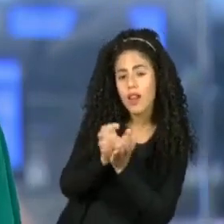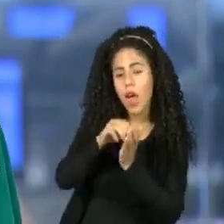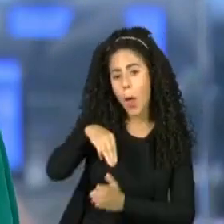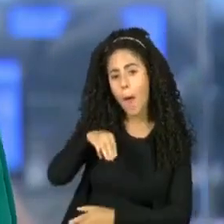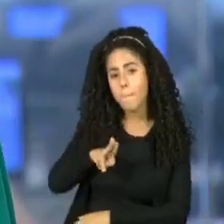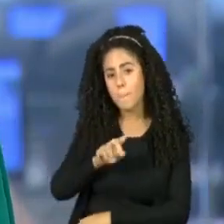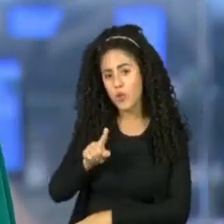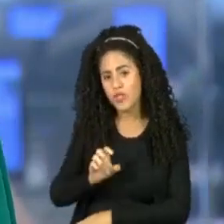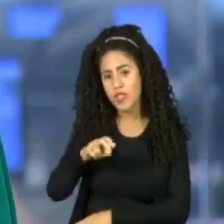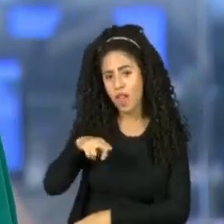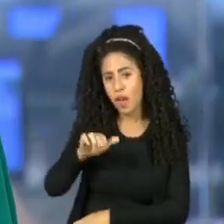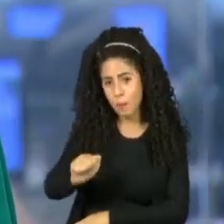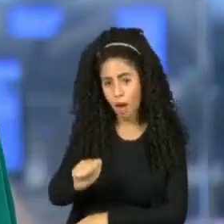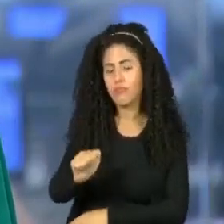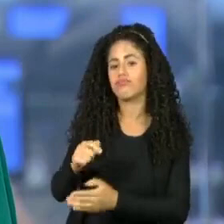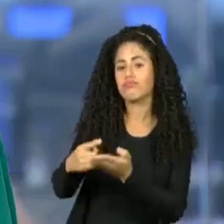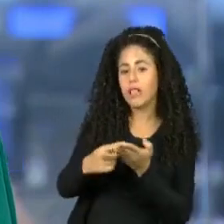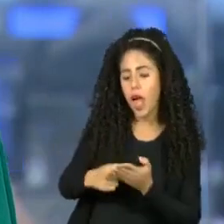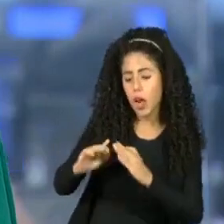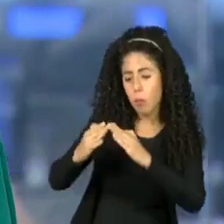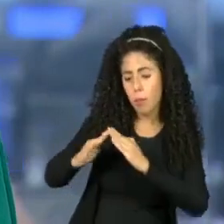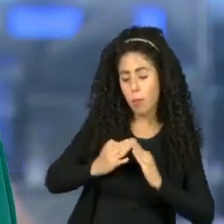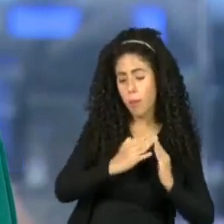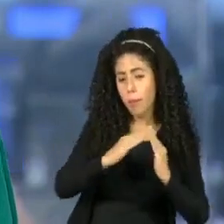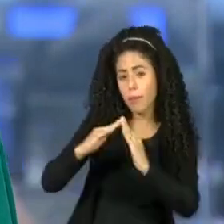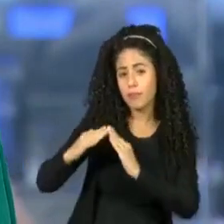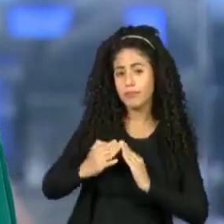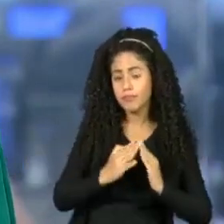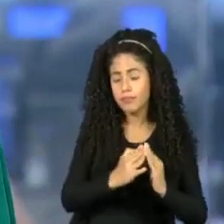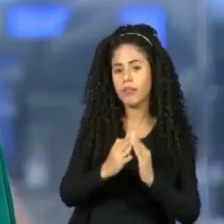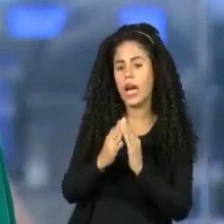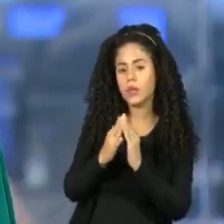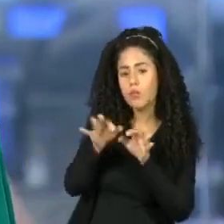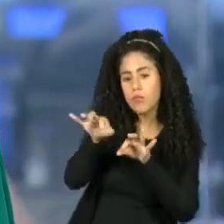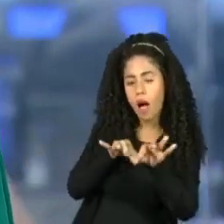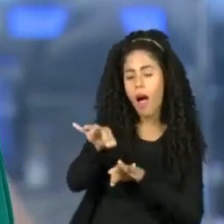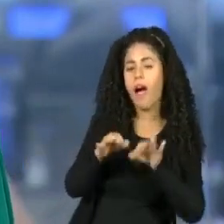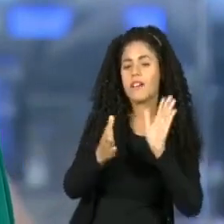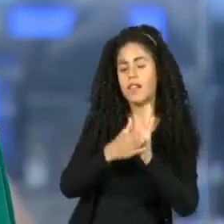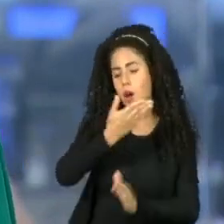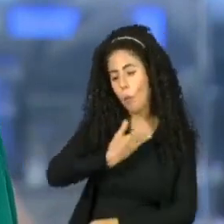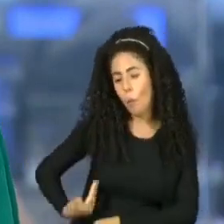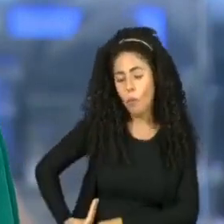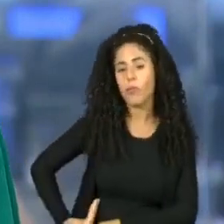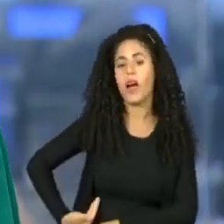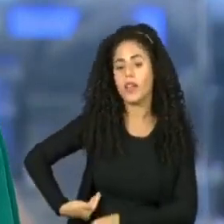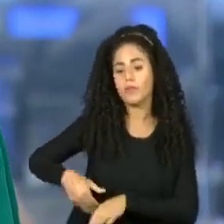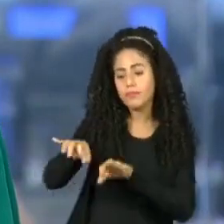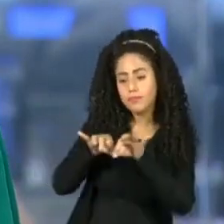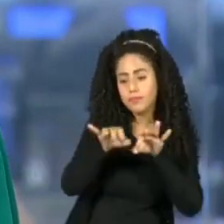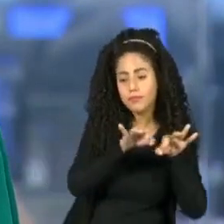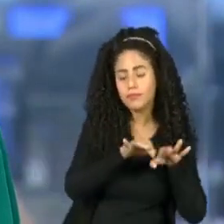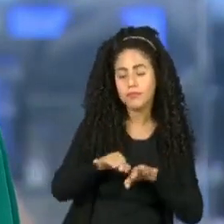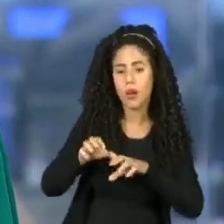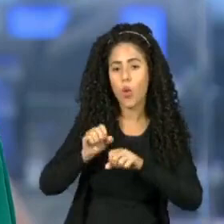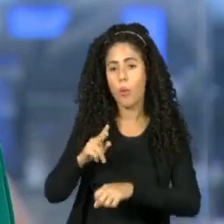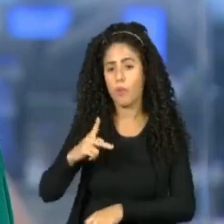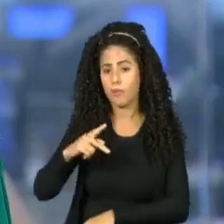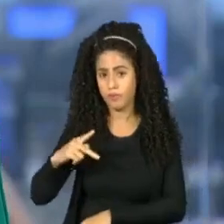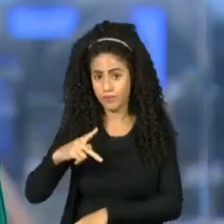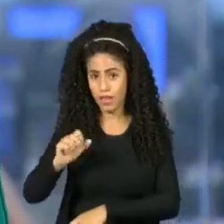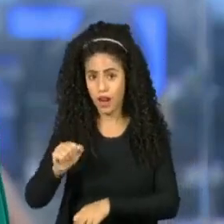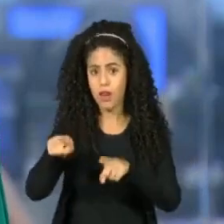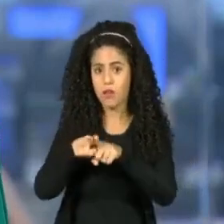Muzema, dentro do projeto Cidade Integrada. O plano do governo do estado é uma reformulação das UPPs,